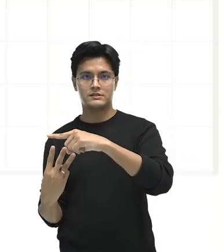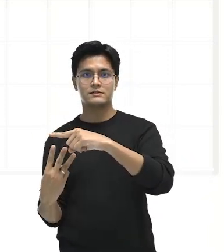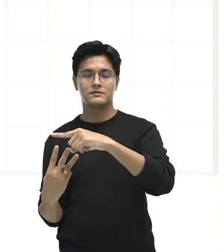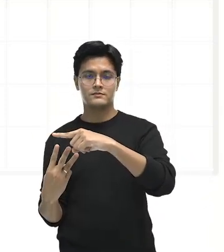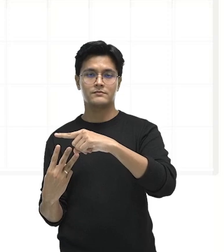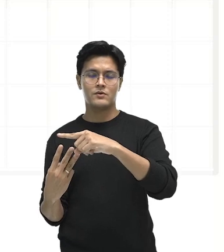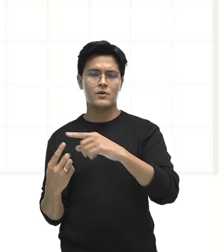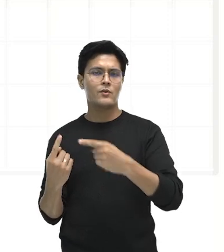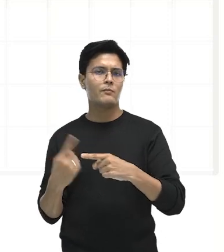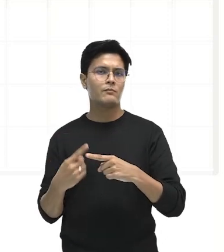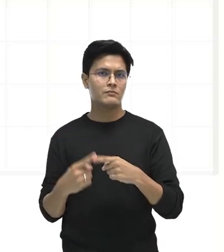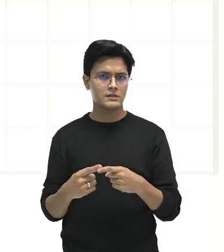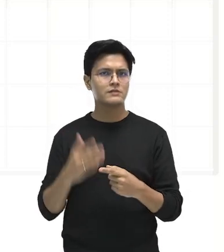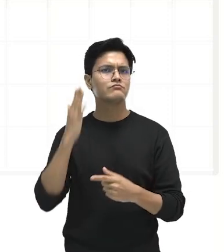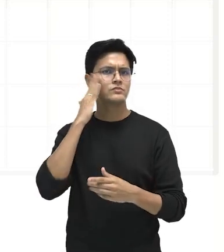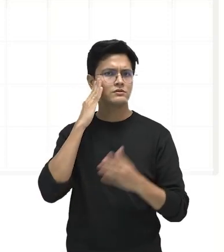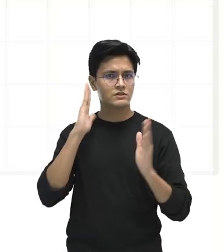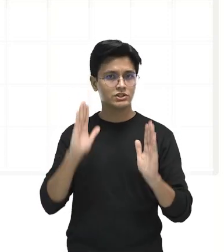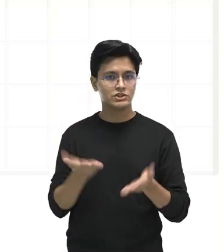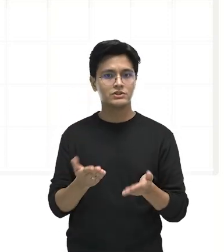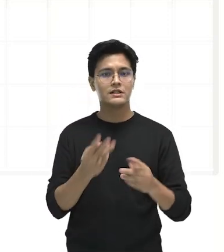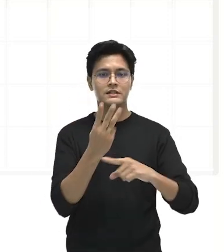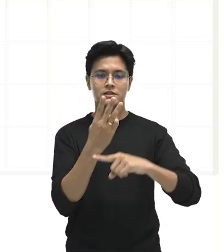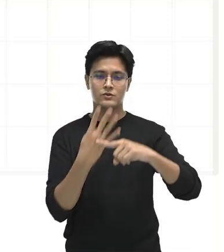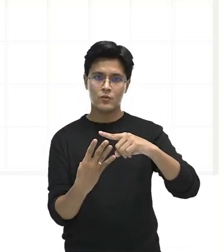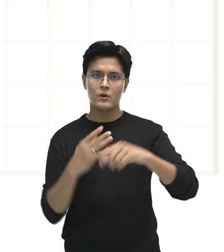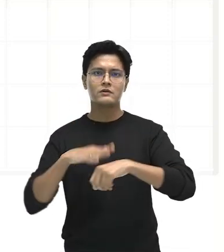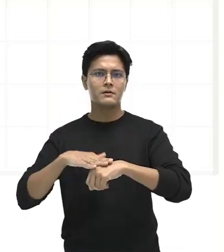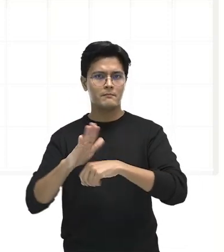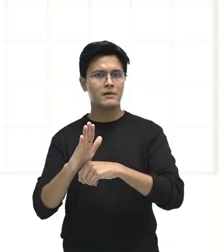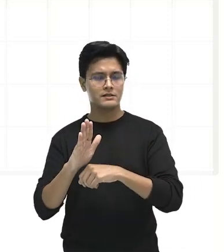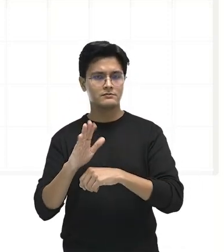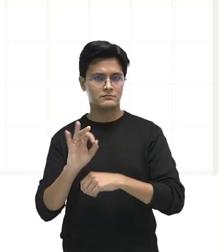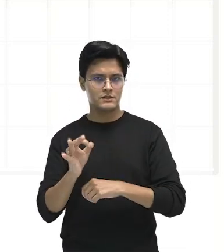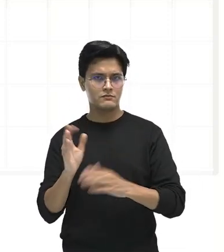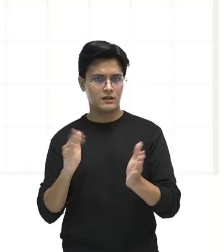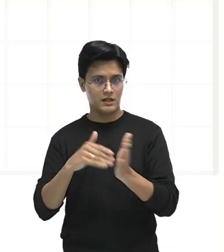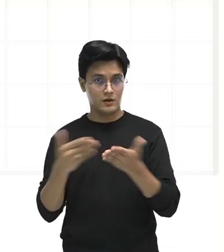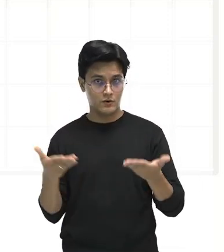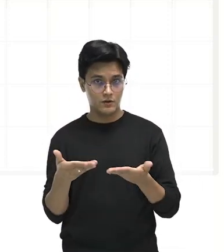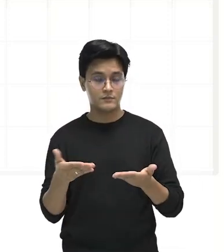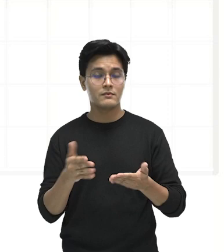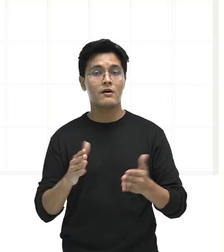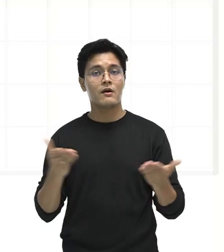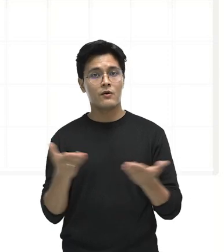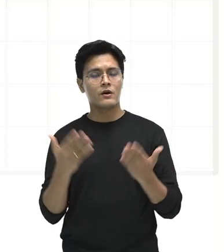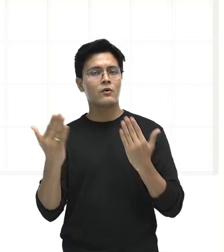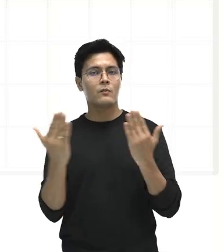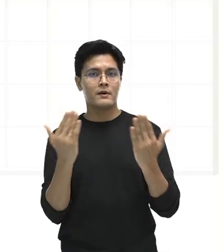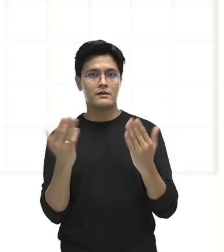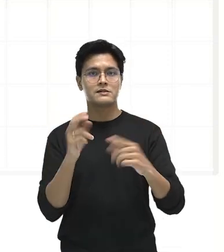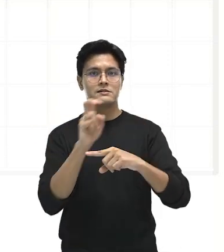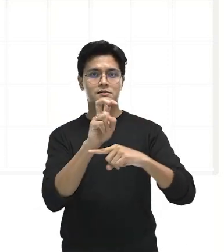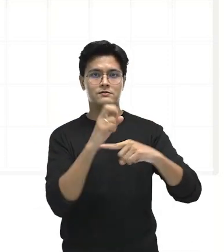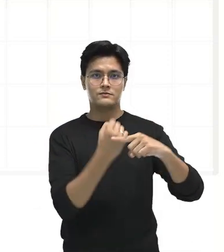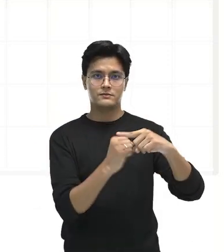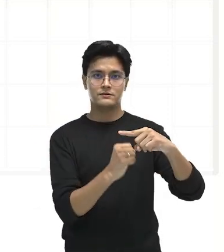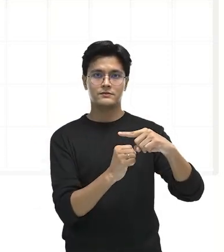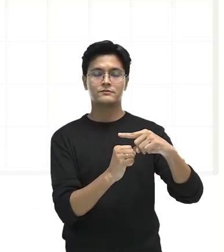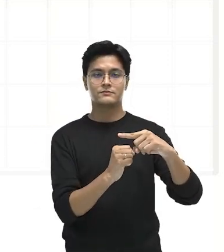que 3/4 aqui é maior, está ganhando por enquanto. Então eu vou pegar como comparativo aqui 5/8